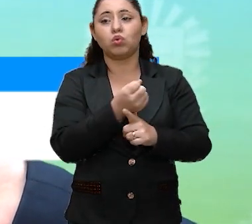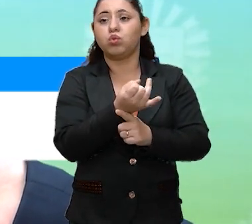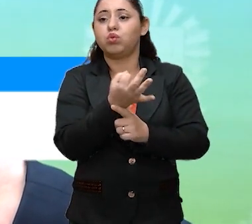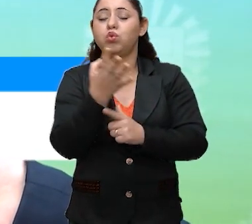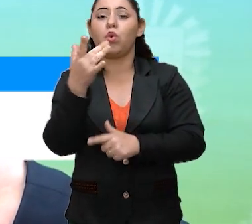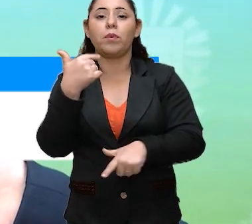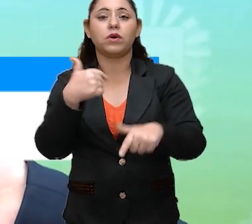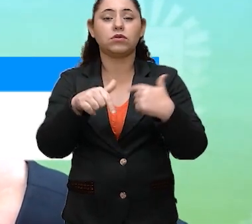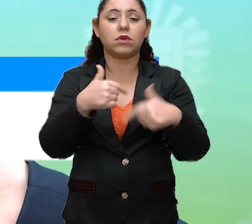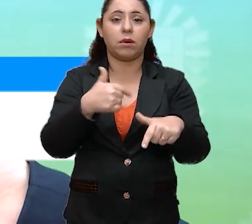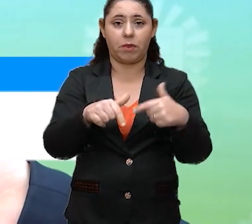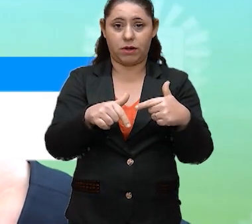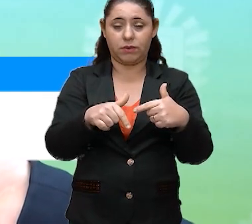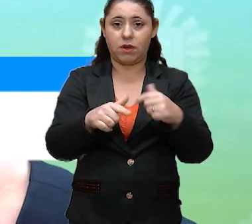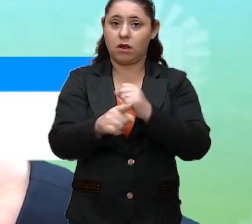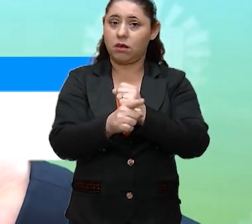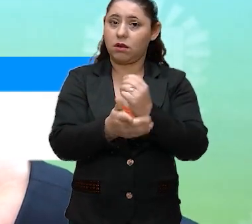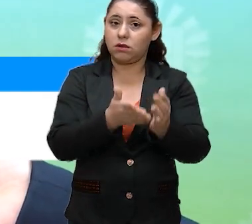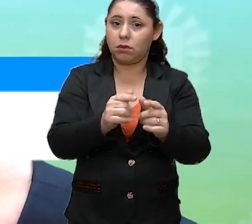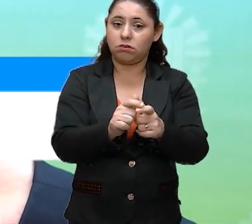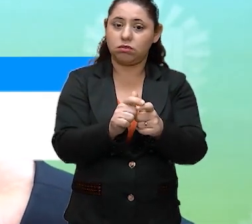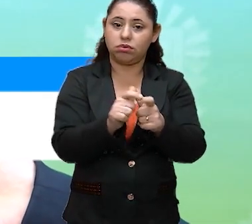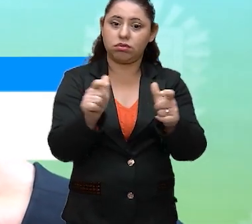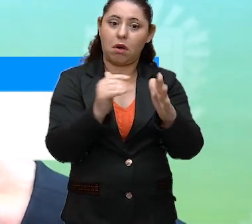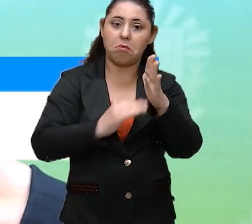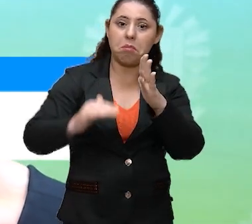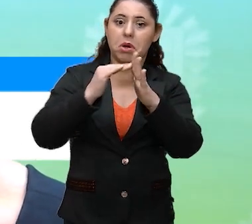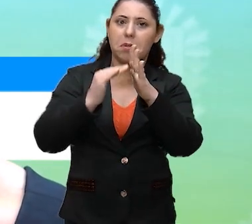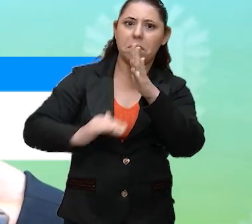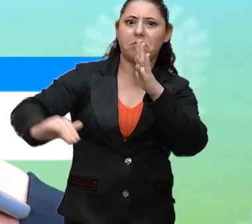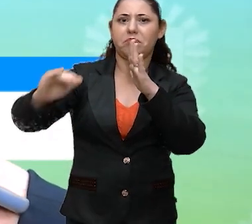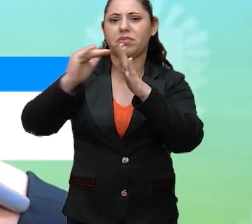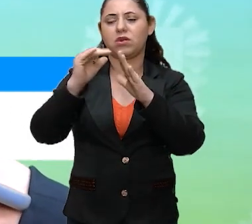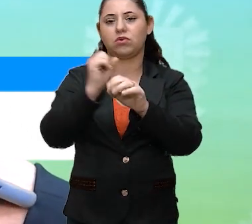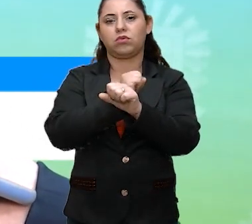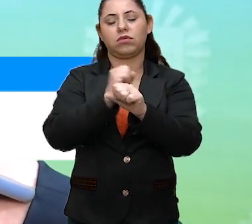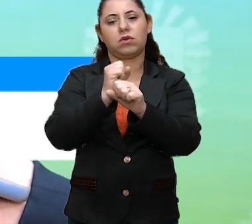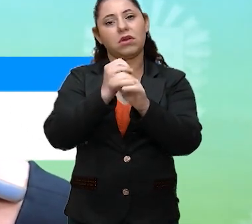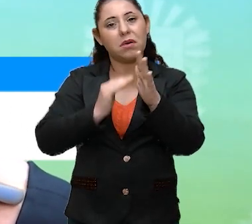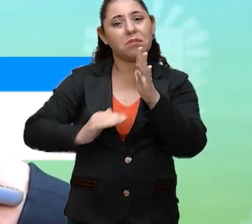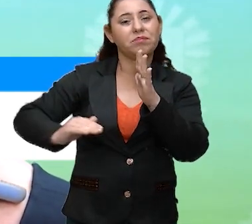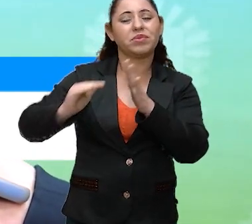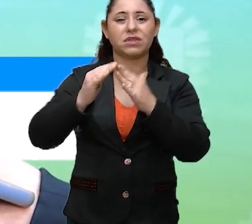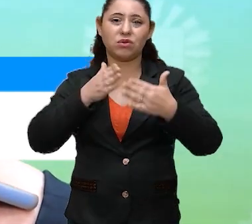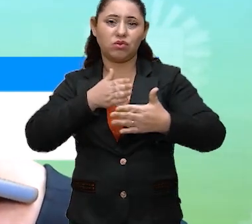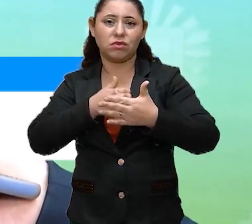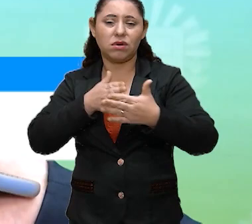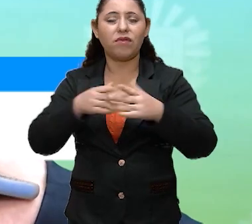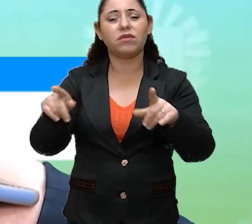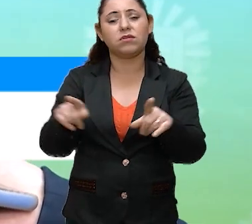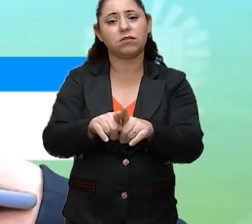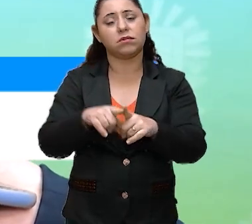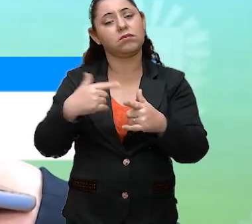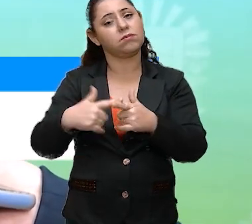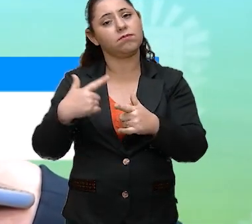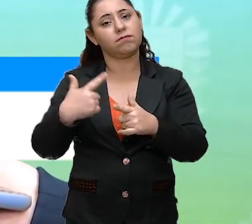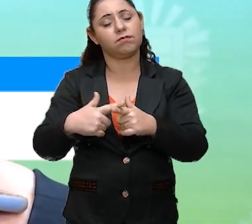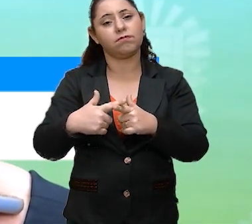porque o volume de trabalho ele aumenta a cada ano. E a cada ano aumentam os nossos